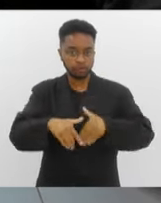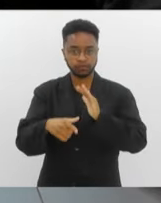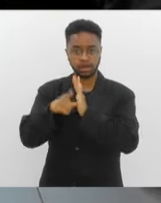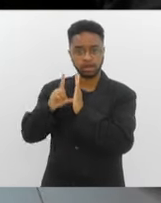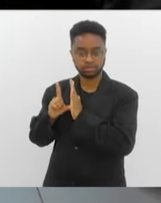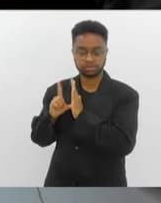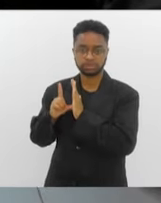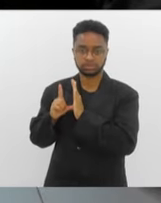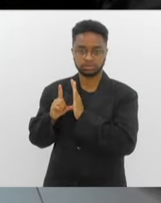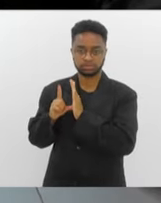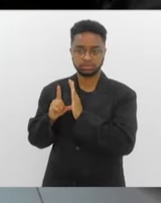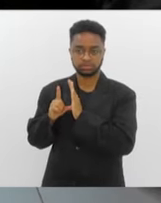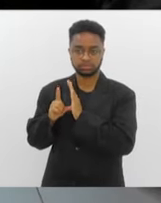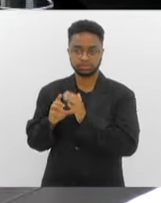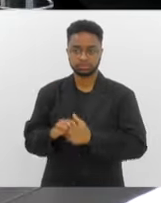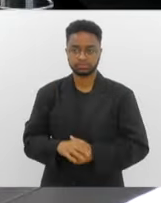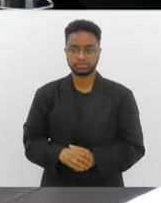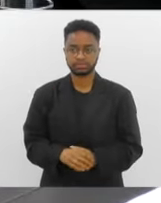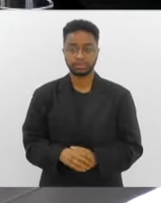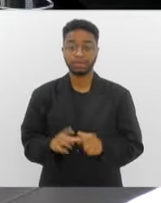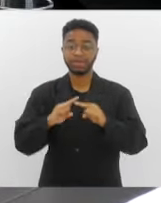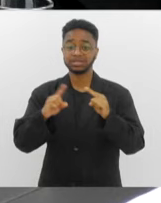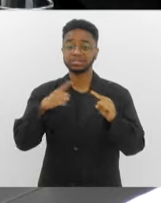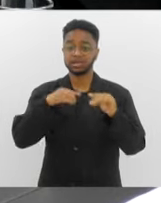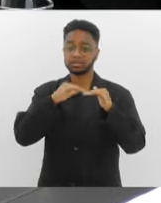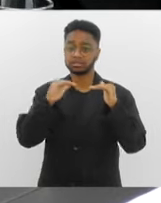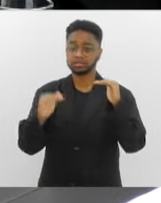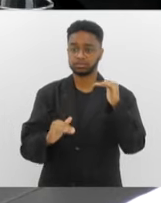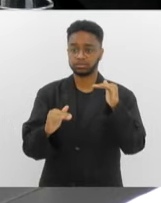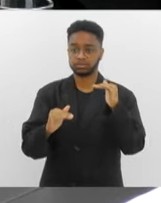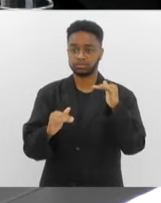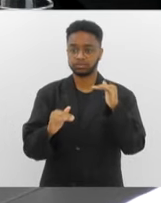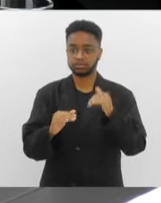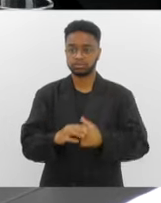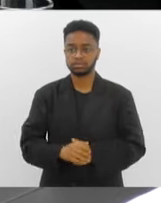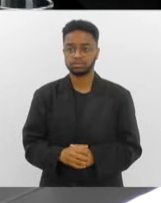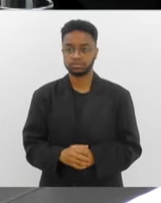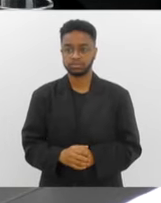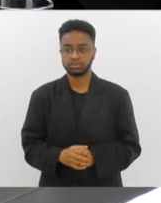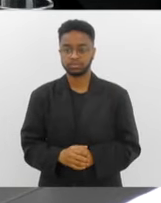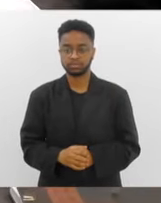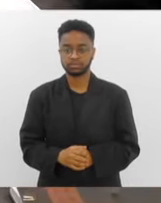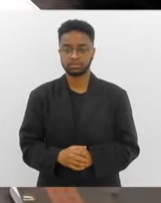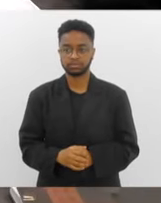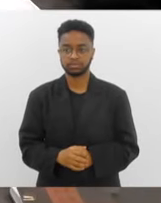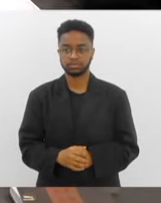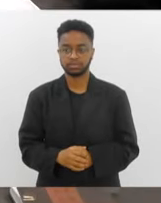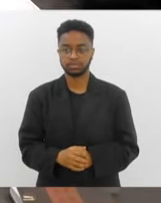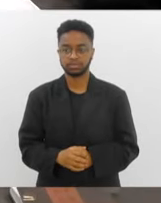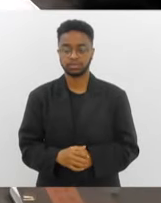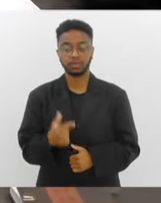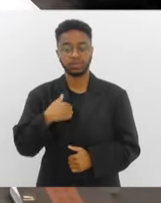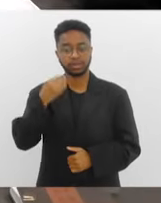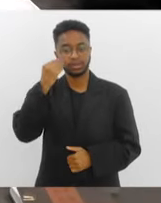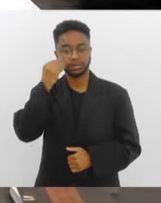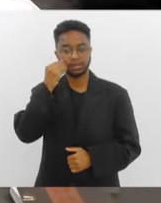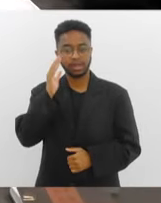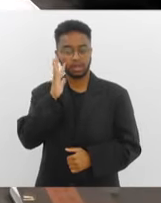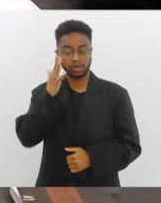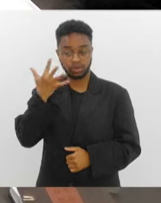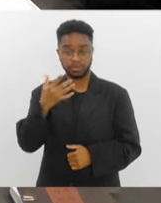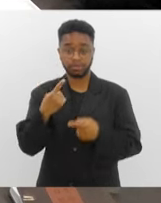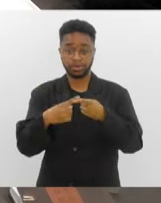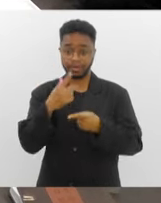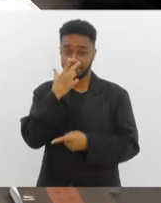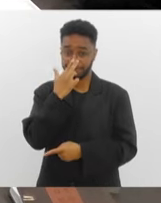anteriores. Sim, mas você gera uma desigualdade na aptidão física. Assiste razão. Na verdade, tentando pacificar, porque me parece aqui,